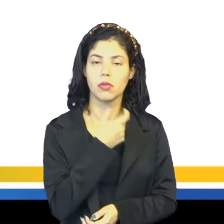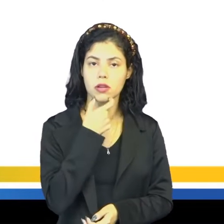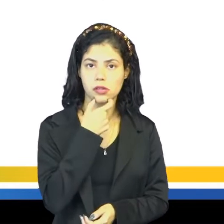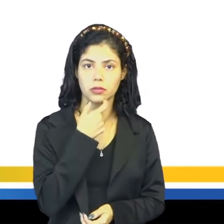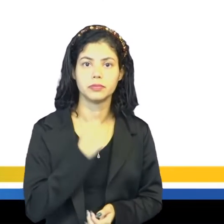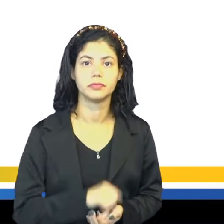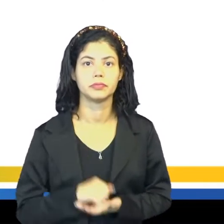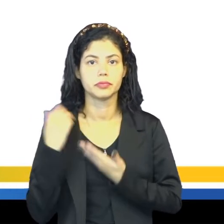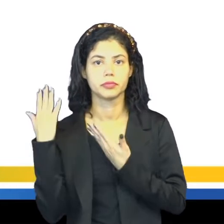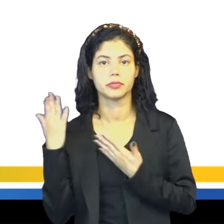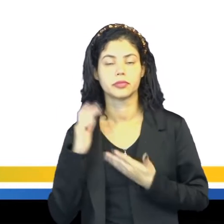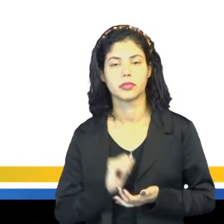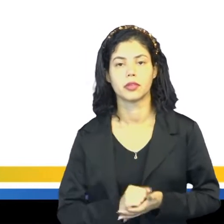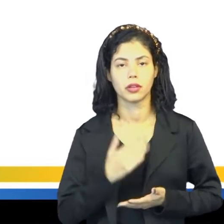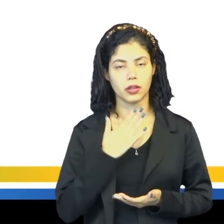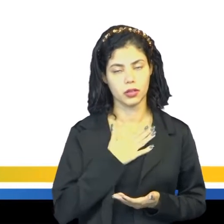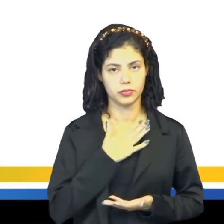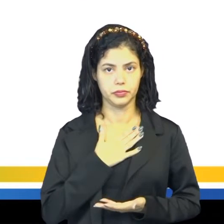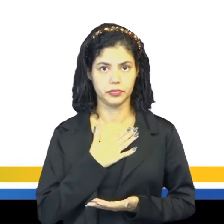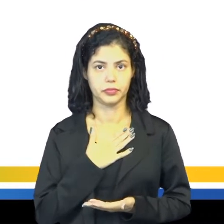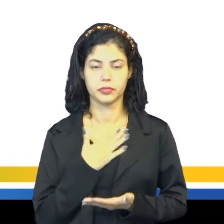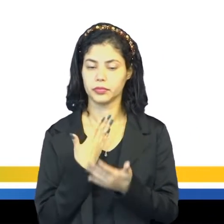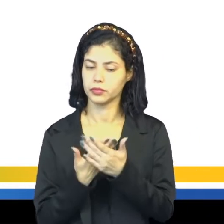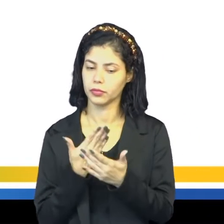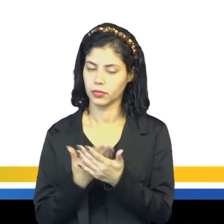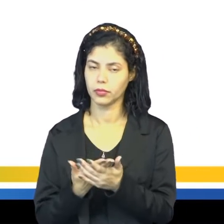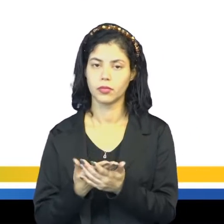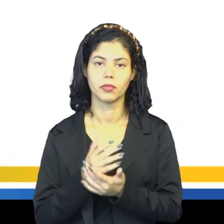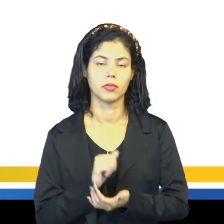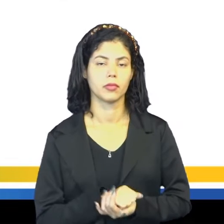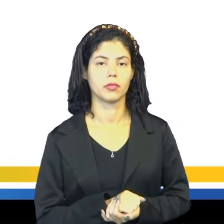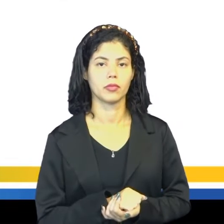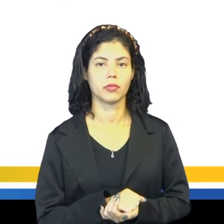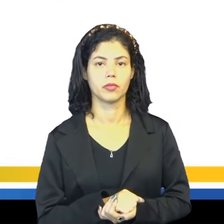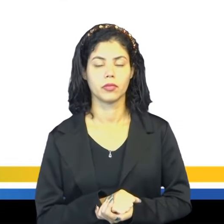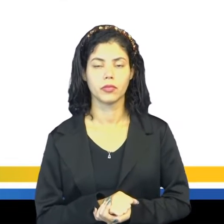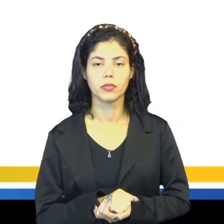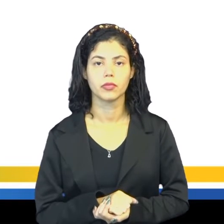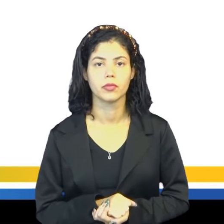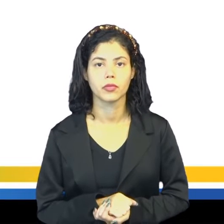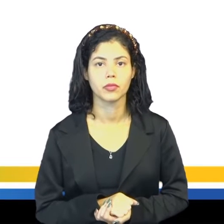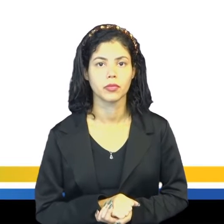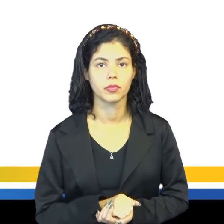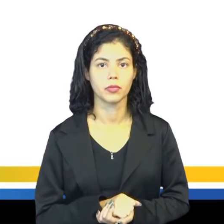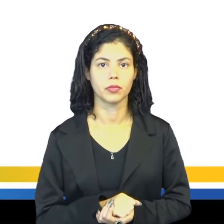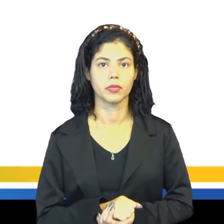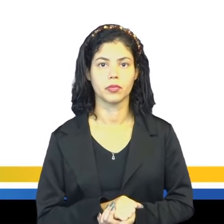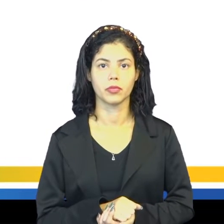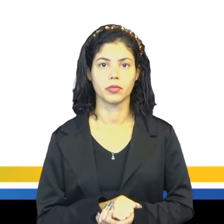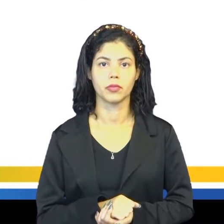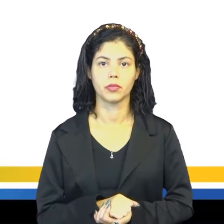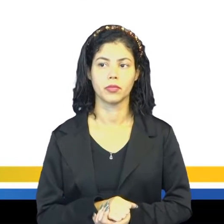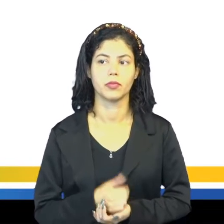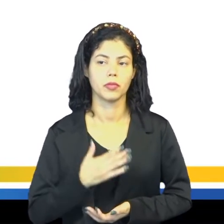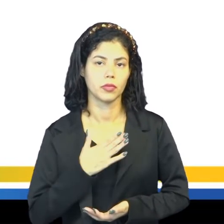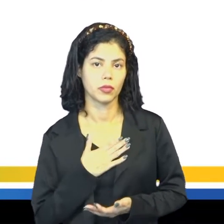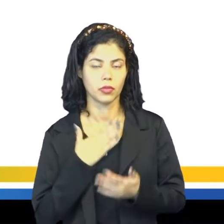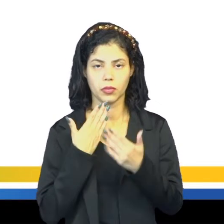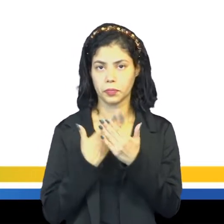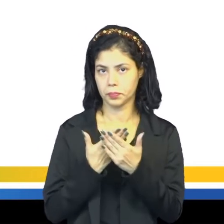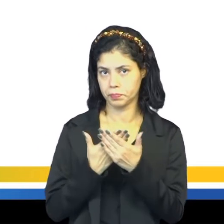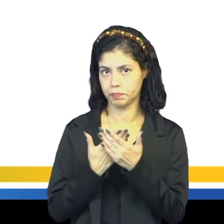no slide I am a student, ok? Se você é um aluno, né, um estudante, você vai dizer I am